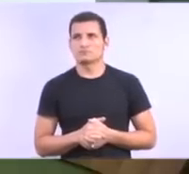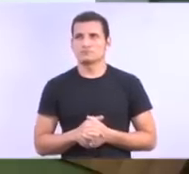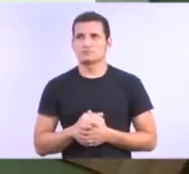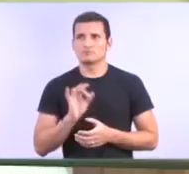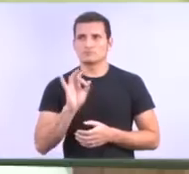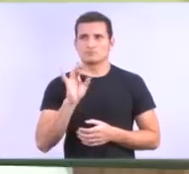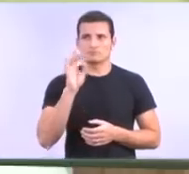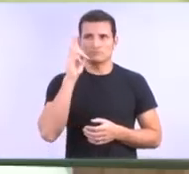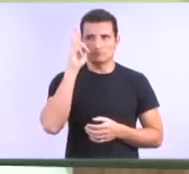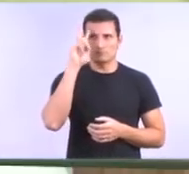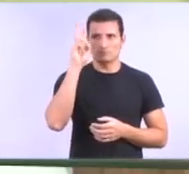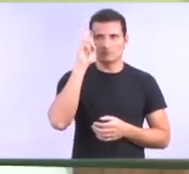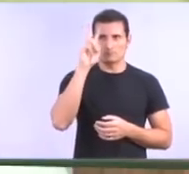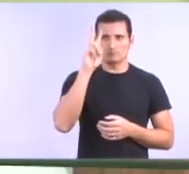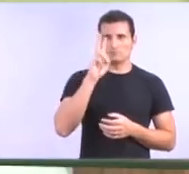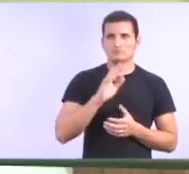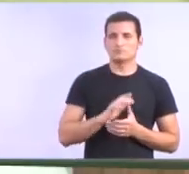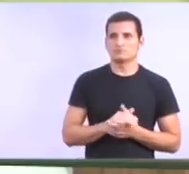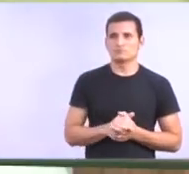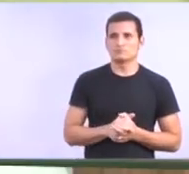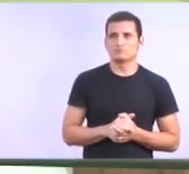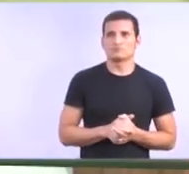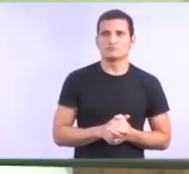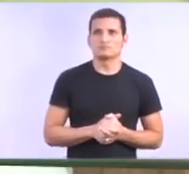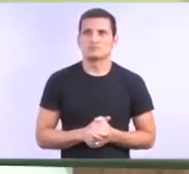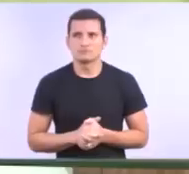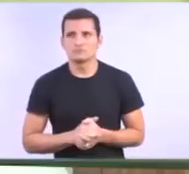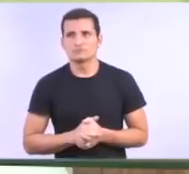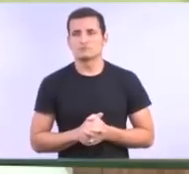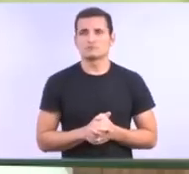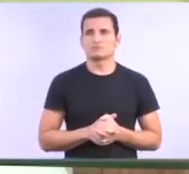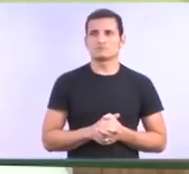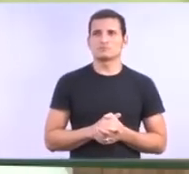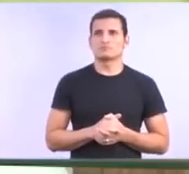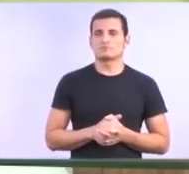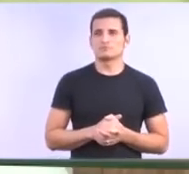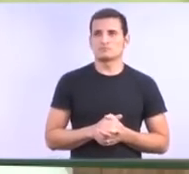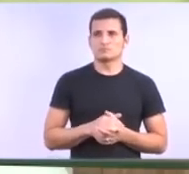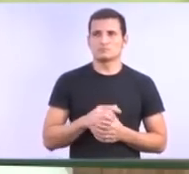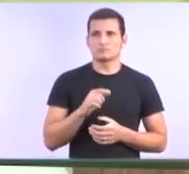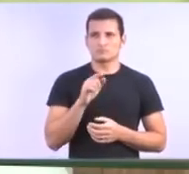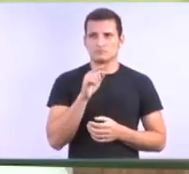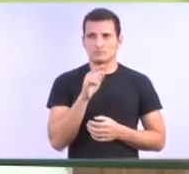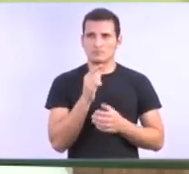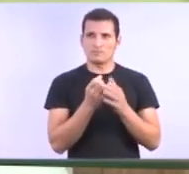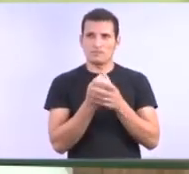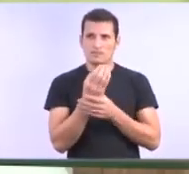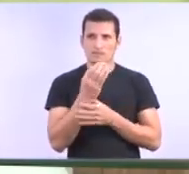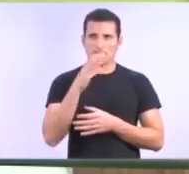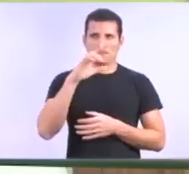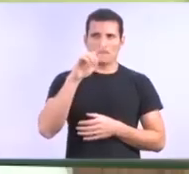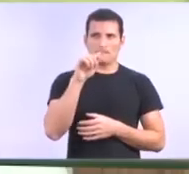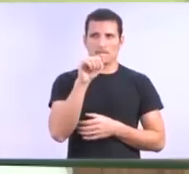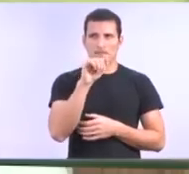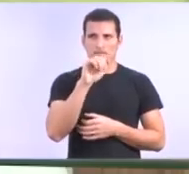lembrando que na definição dessa nomenclatura, quando a gente cria a classe,